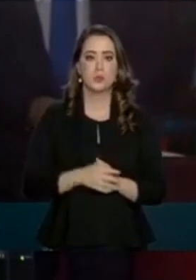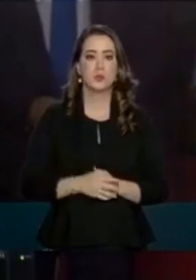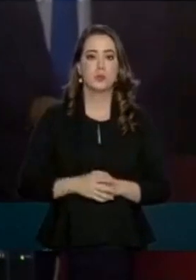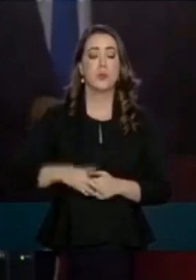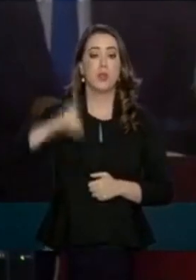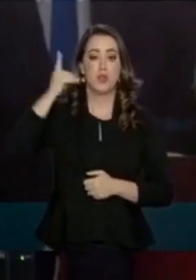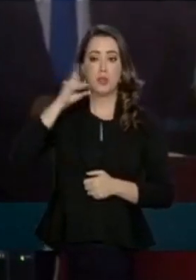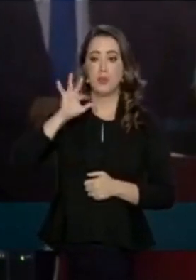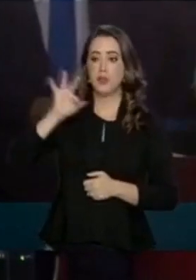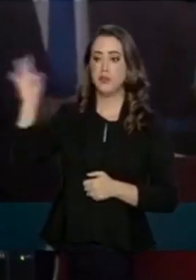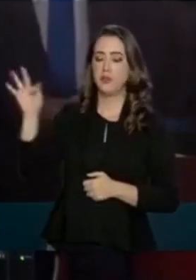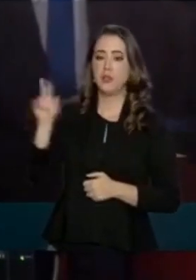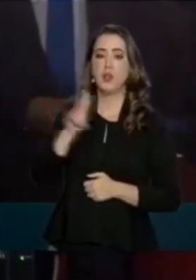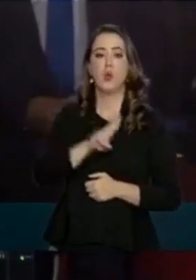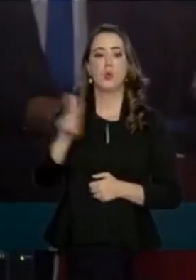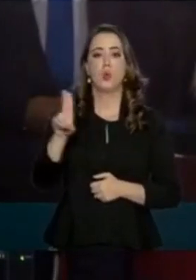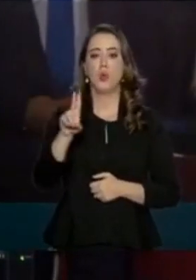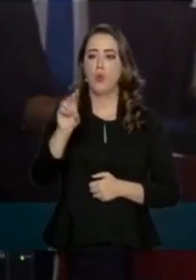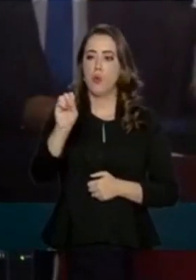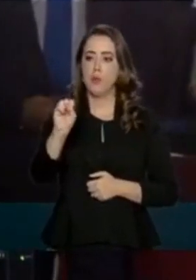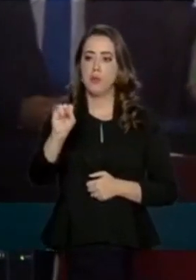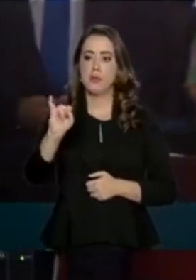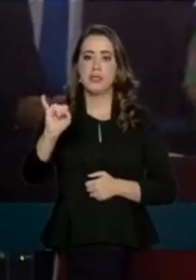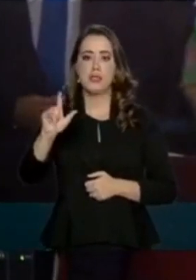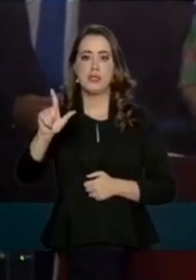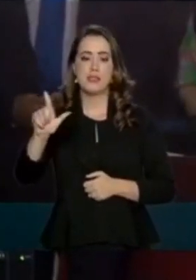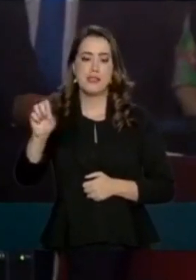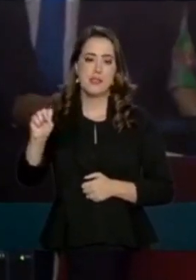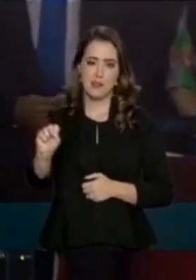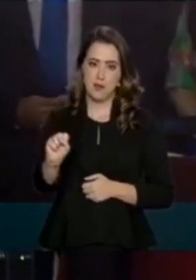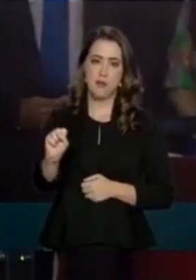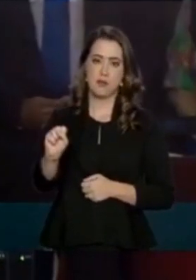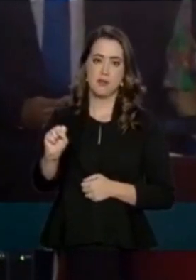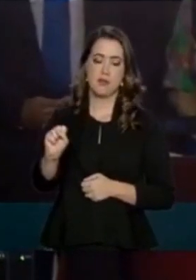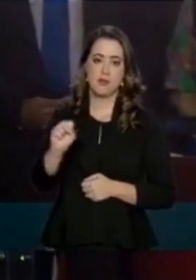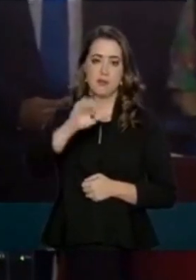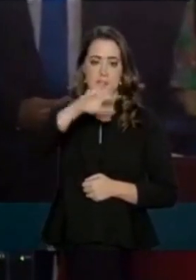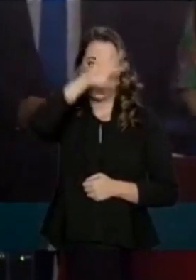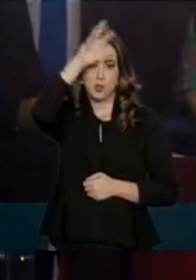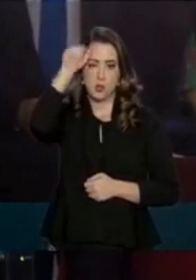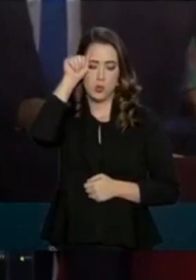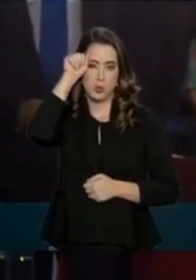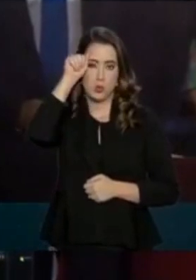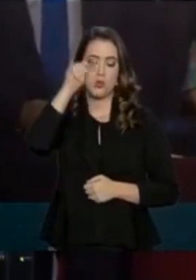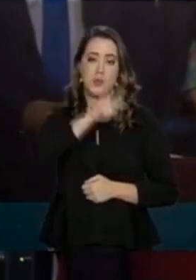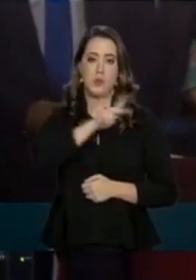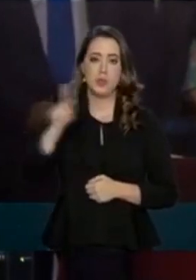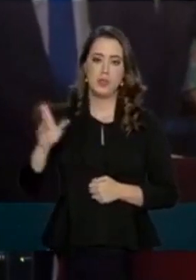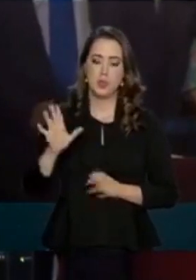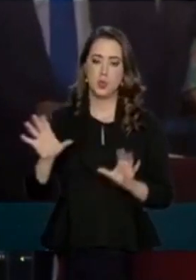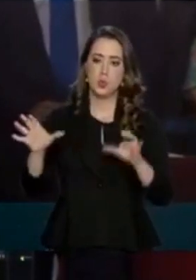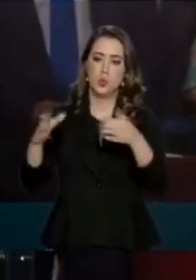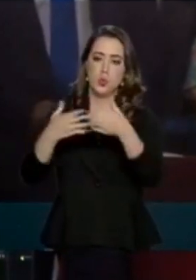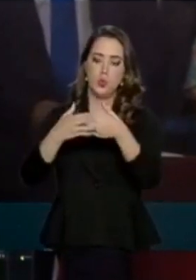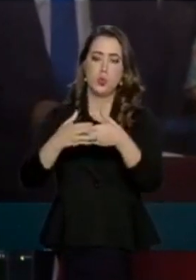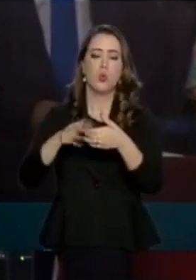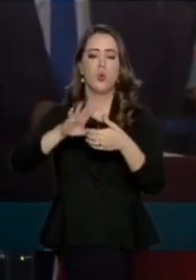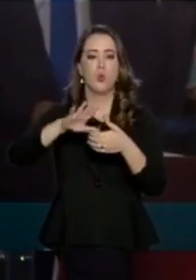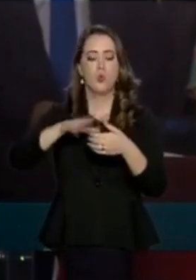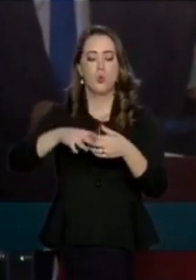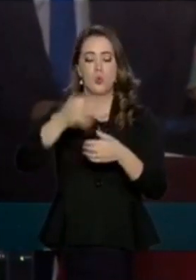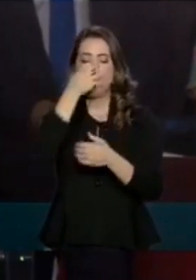Deputado Federal Silas Câmara, do Estado do Amazonas, presidente da Frente Evangélica na Câmara dos Deputados.